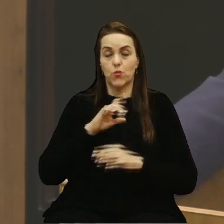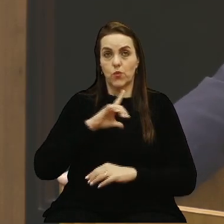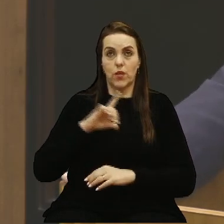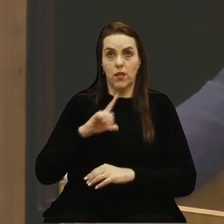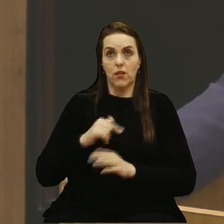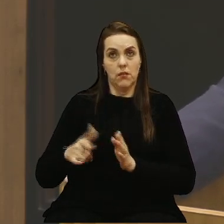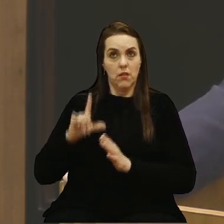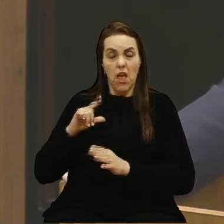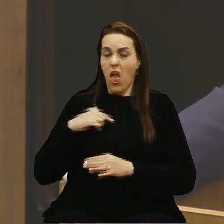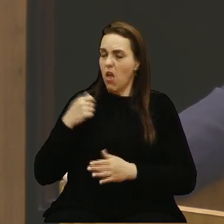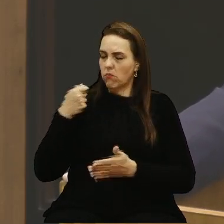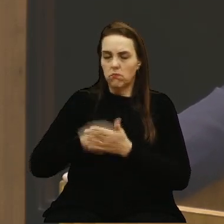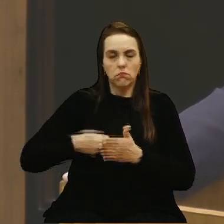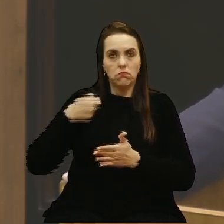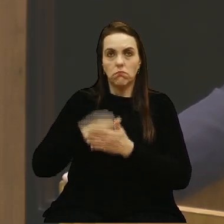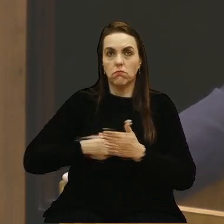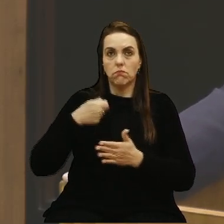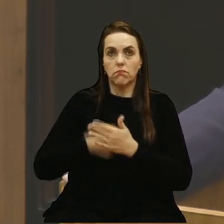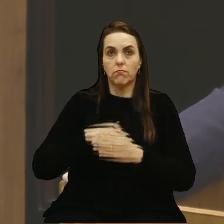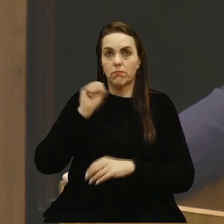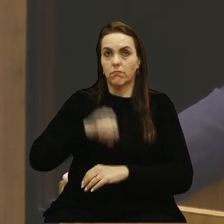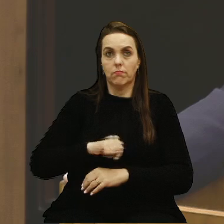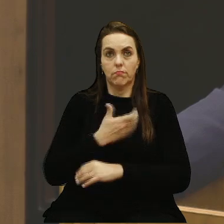um bravo combatente aqui.